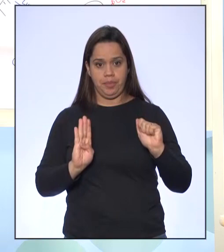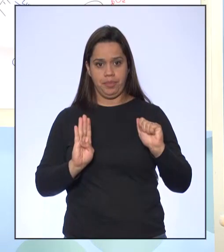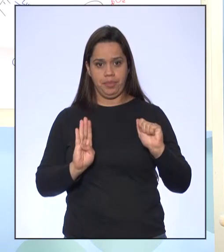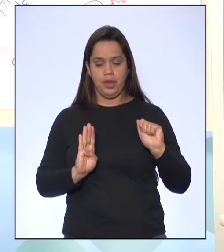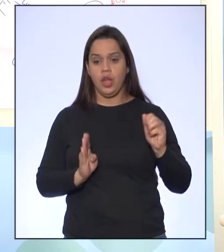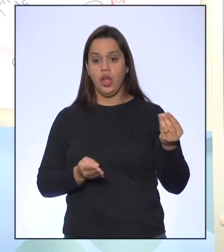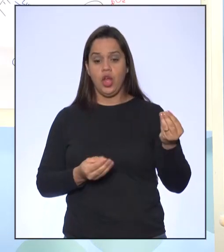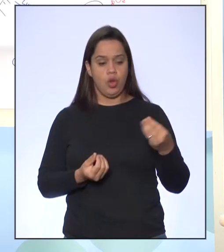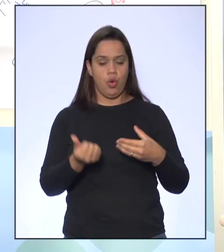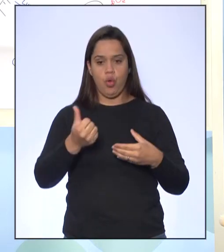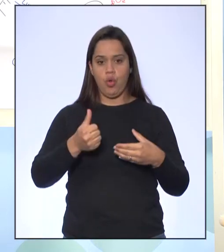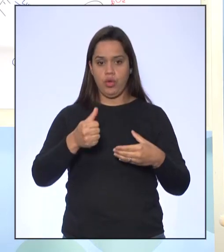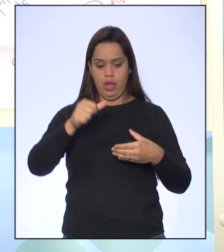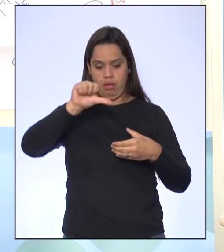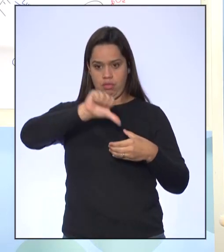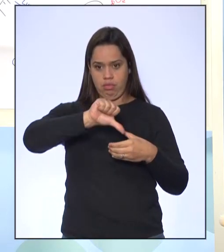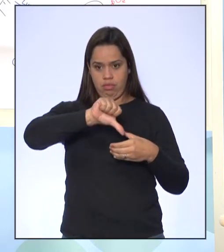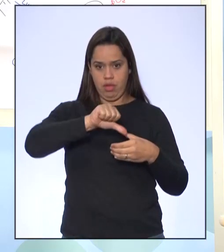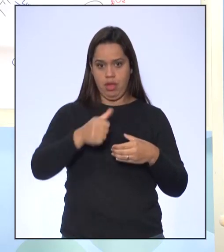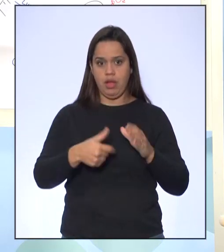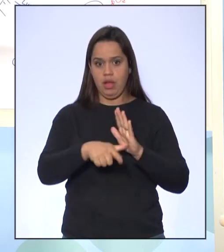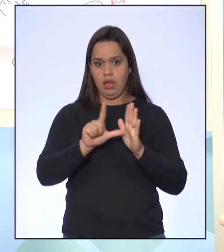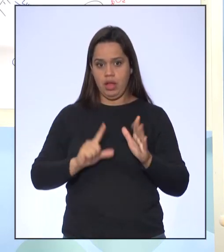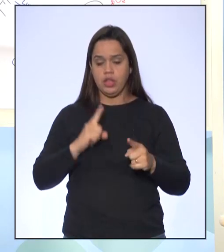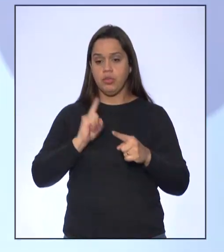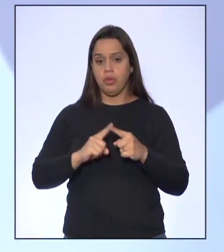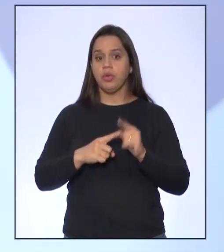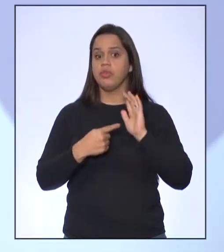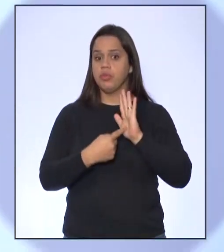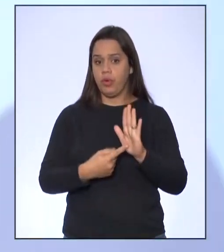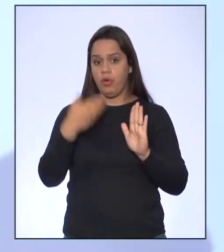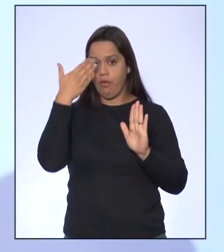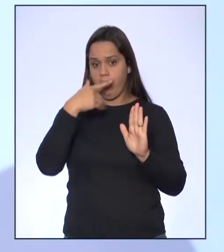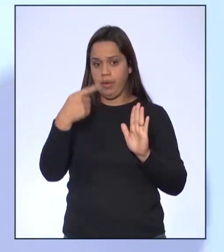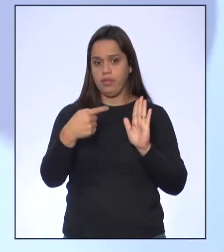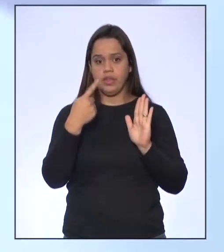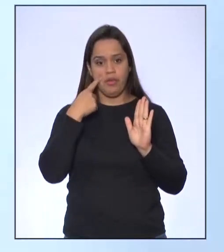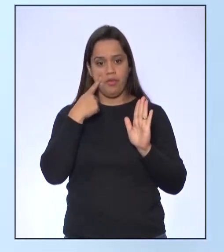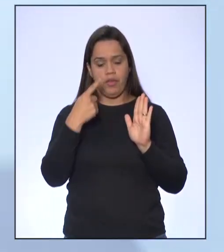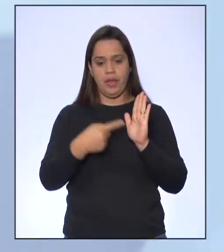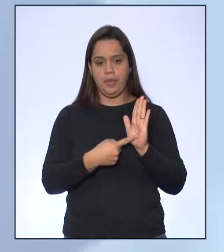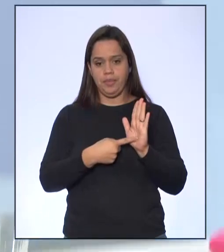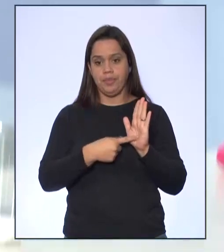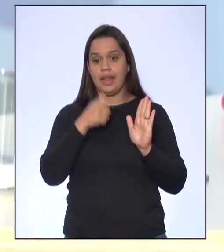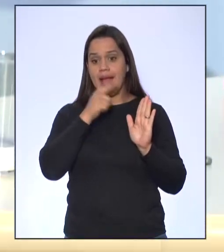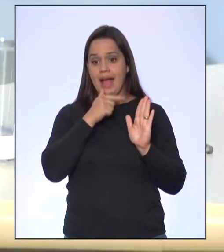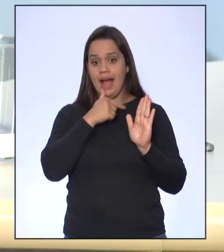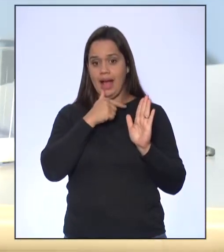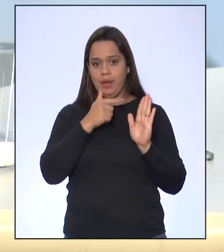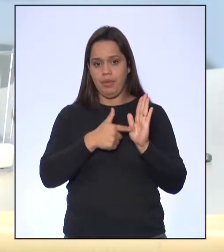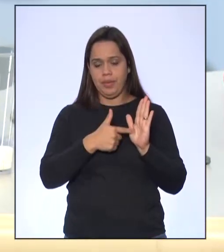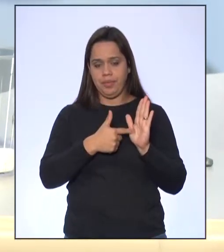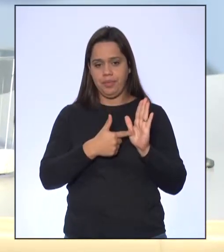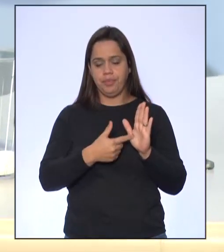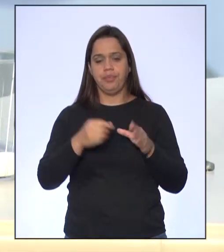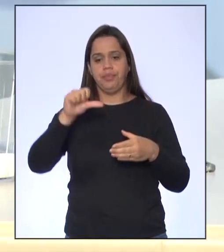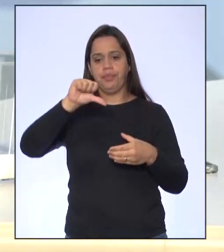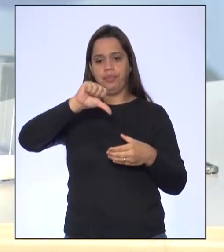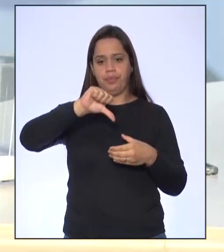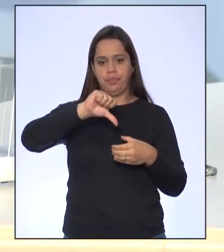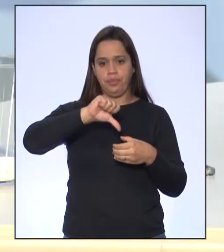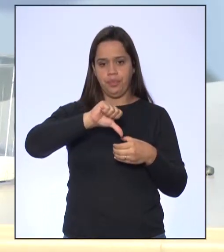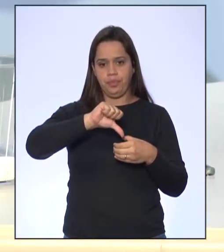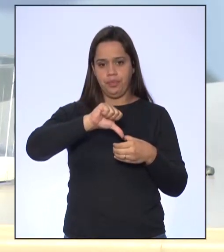o líquido antes, porque para um experimento eu tenho que te provar que o líquido é o mesmo, né? Então, olha aqui, eu tenho água. Então, eu vou colocar água nos